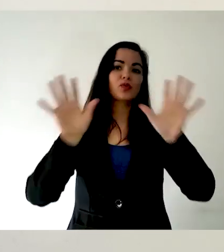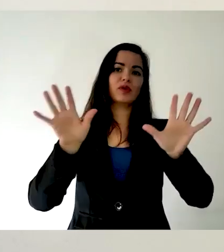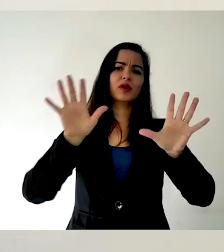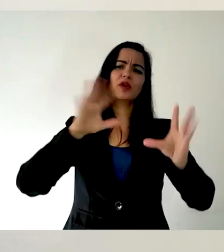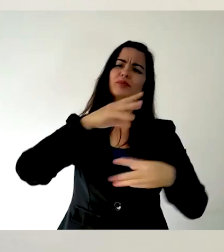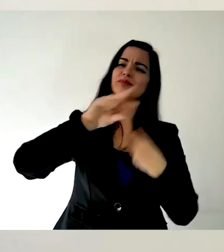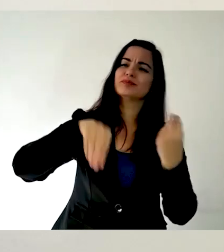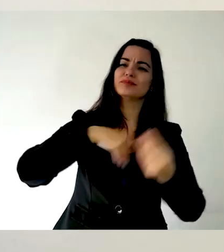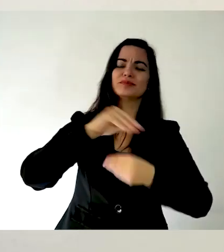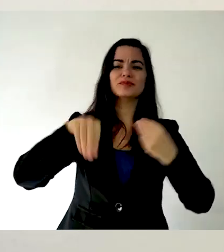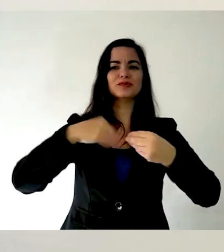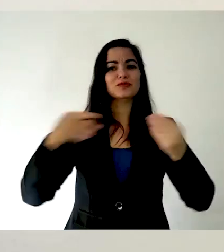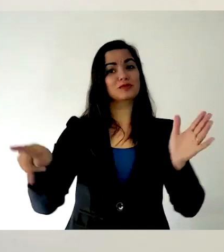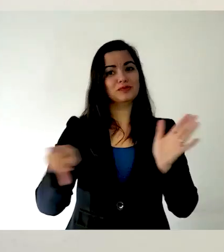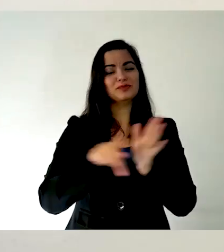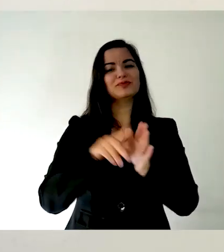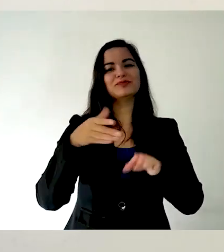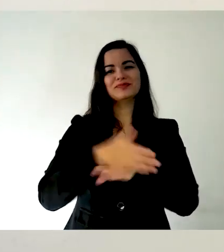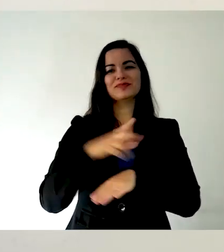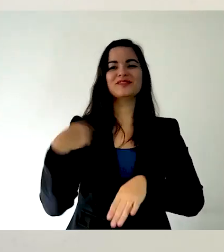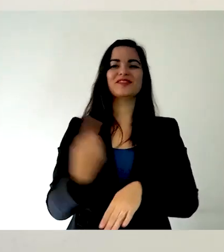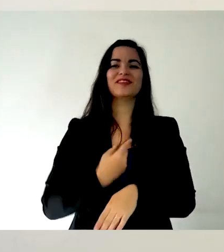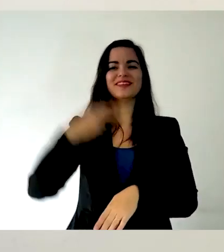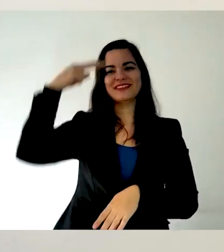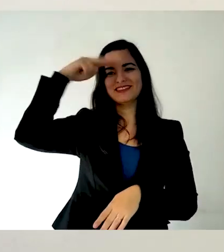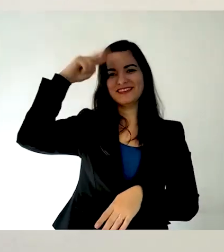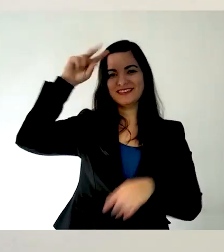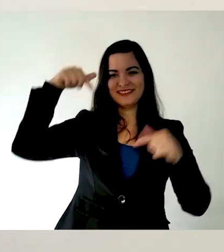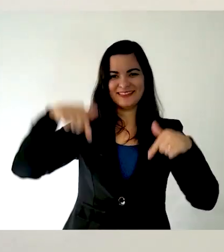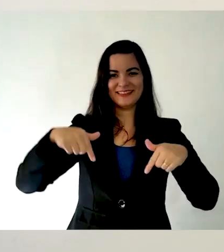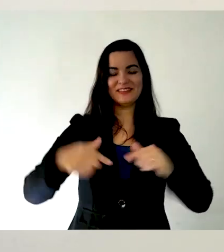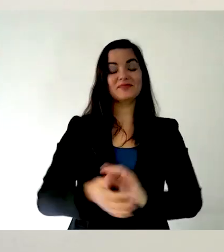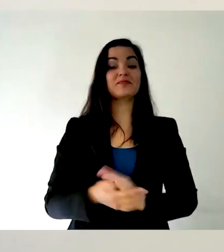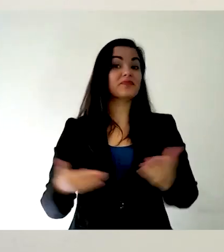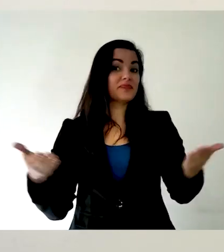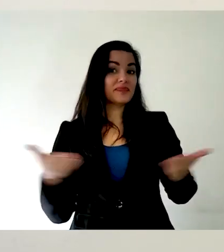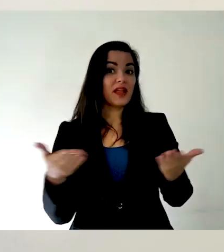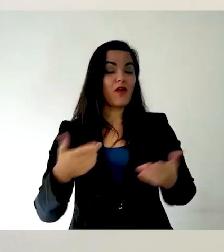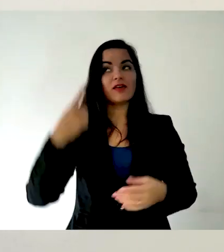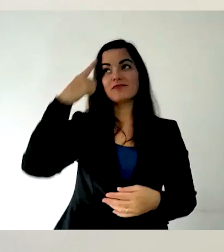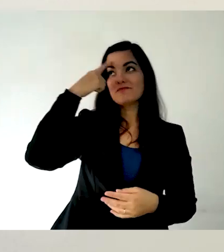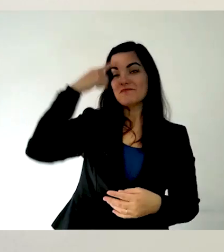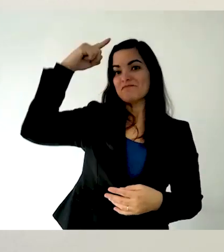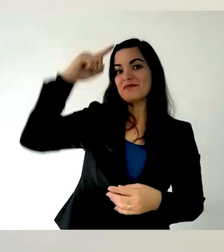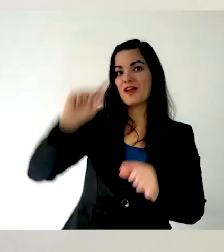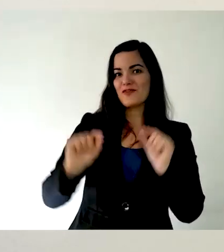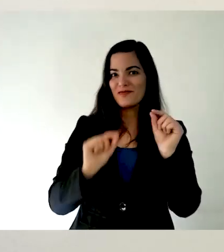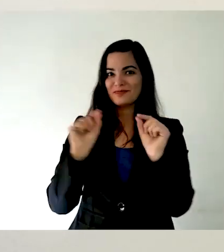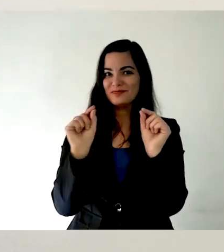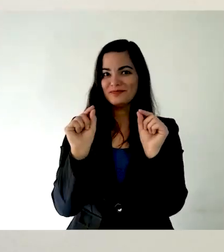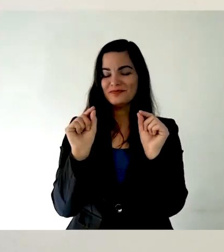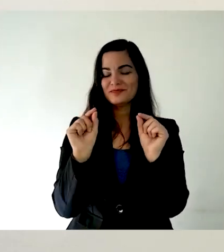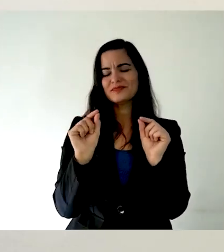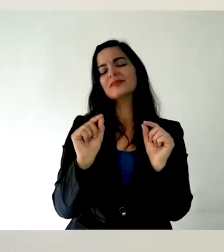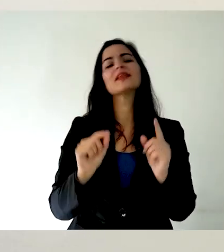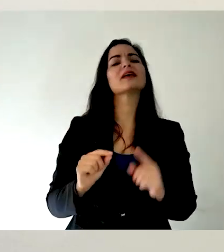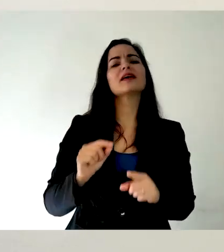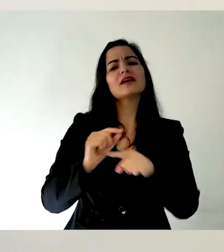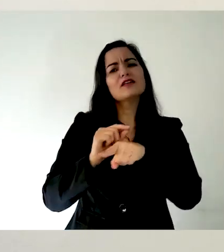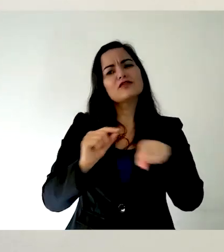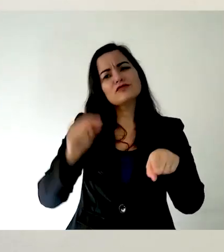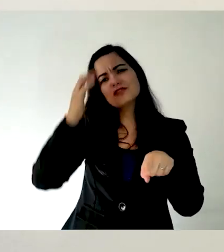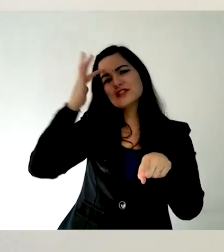faz parte da nossa história, tá bom? Então agora eu tive uma ideia. Você